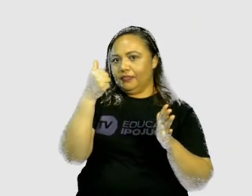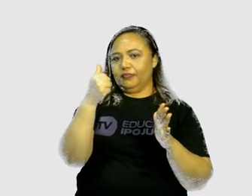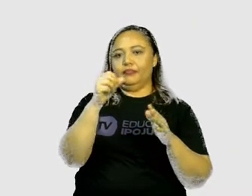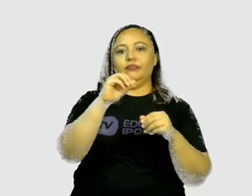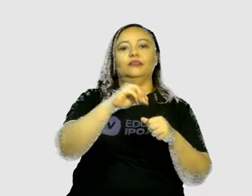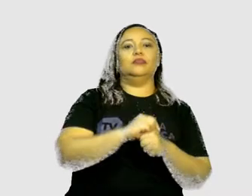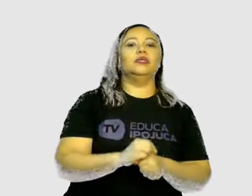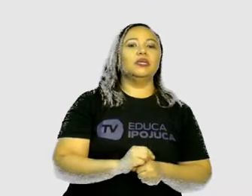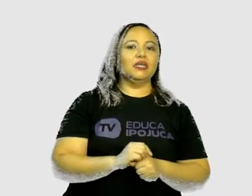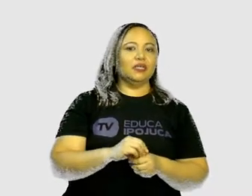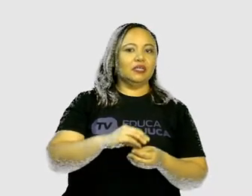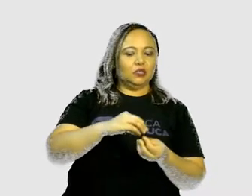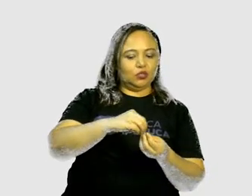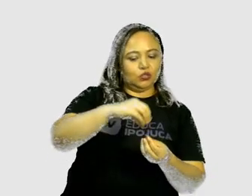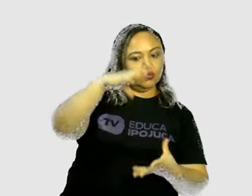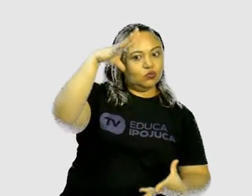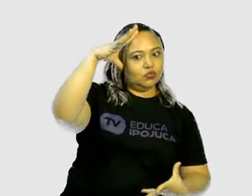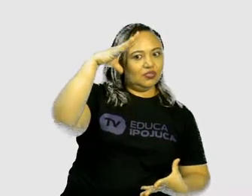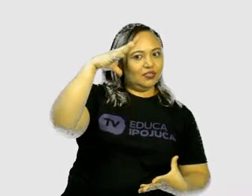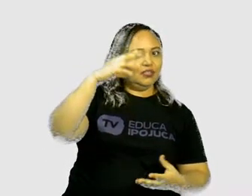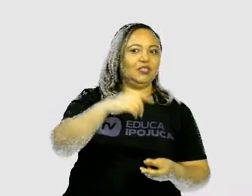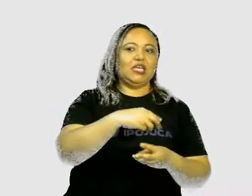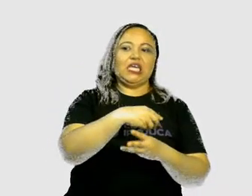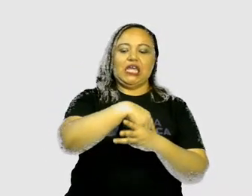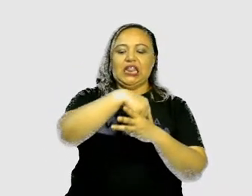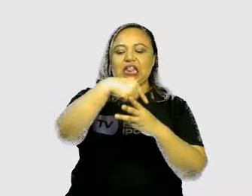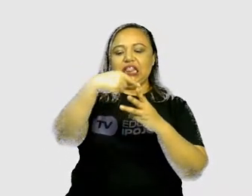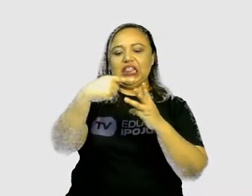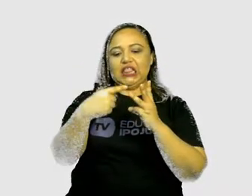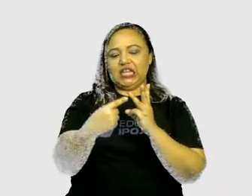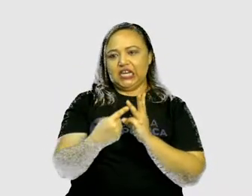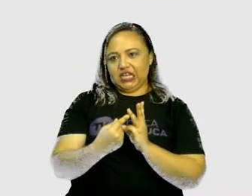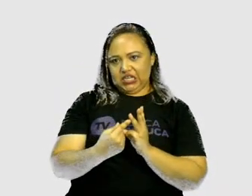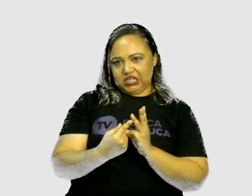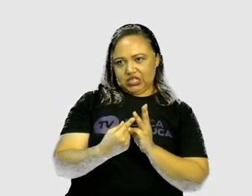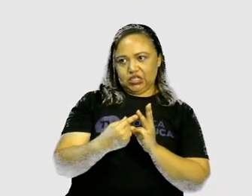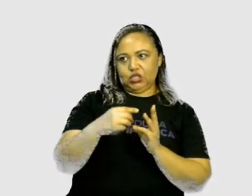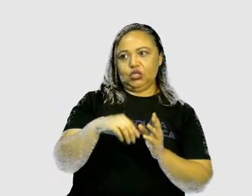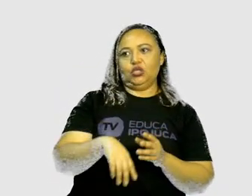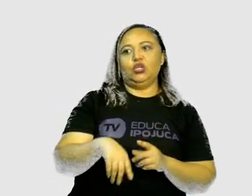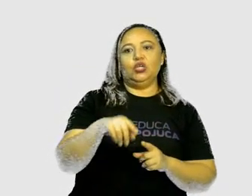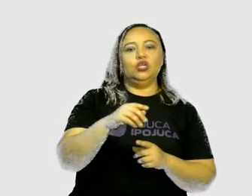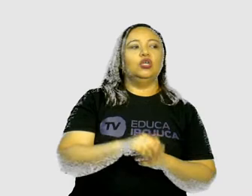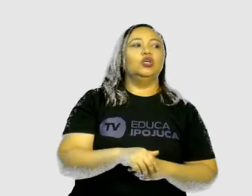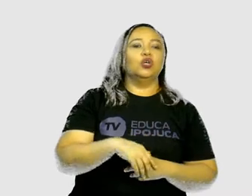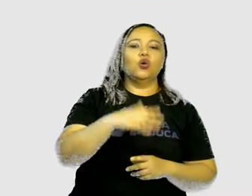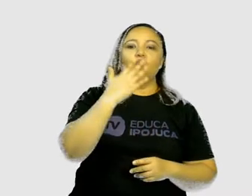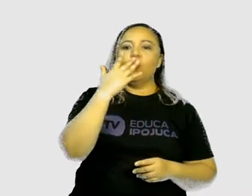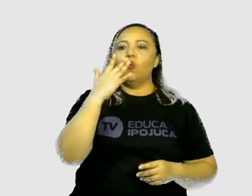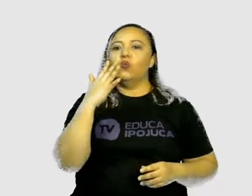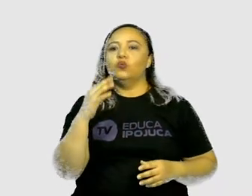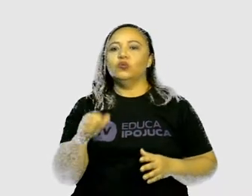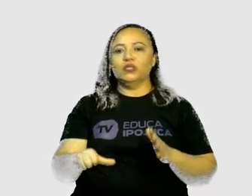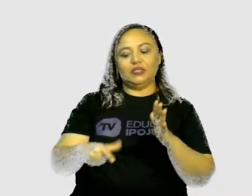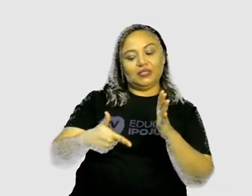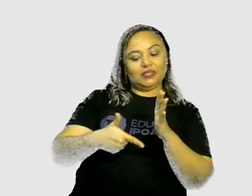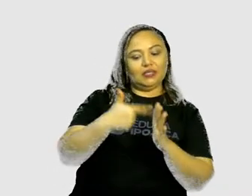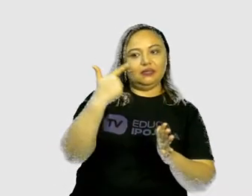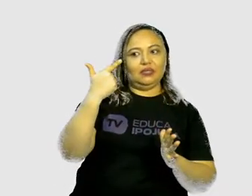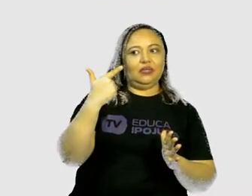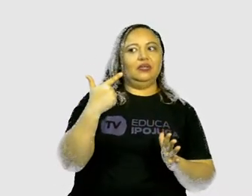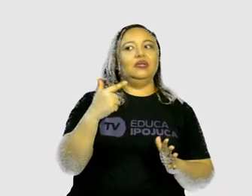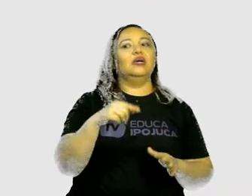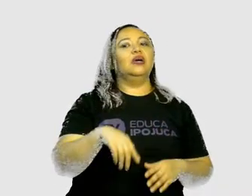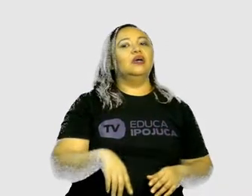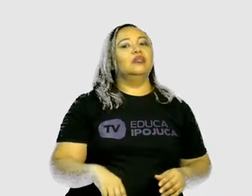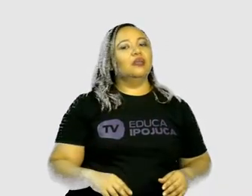pode resultar em um total de três tons de cores secundárias. Ou seja, aquelas cores